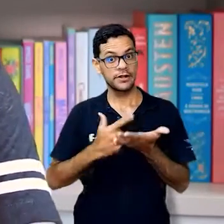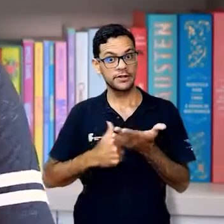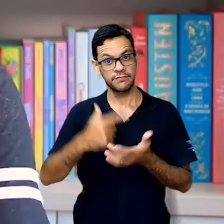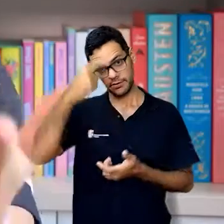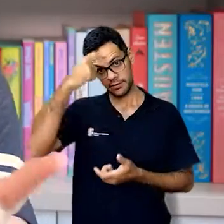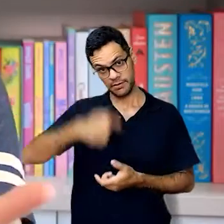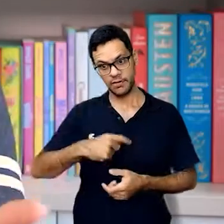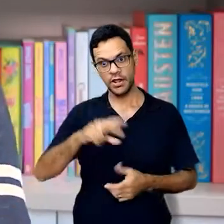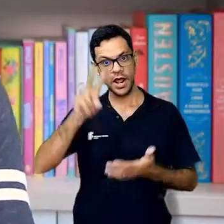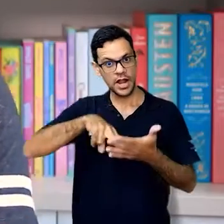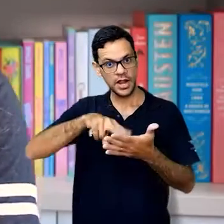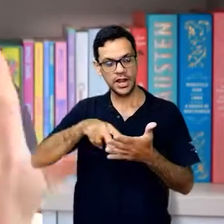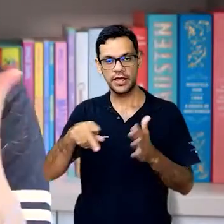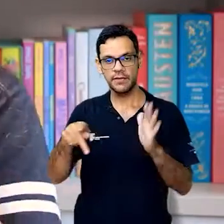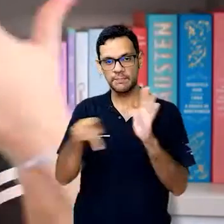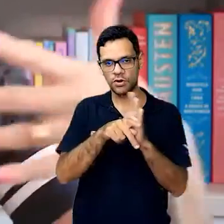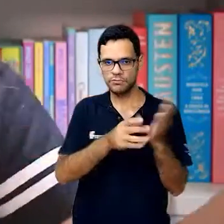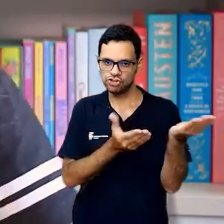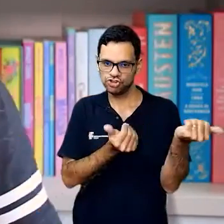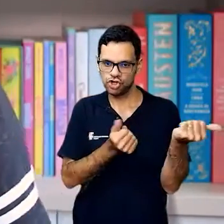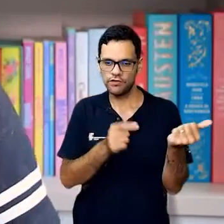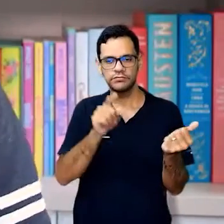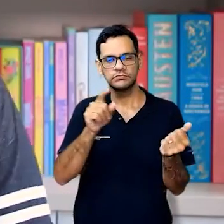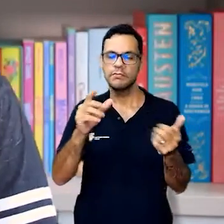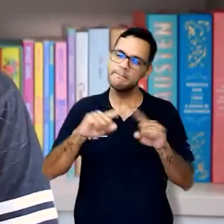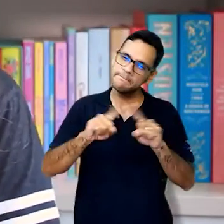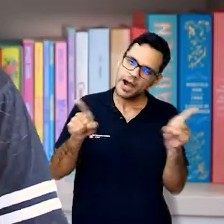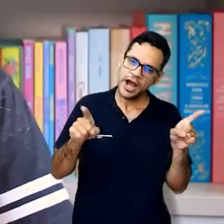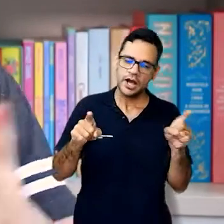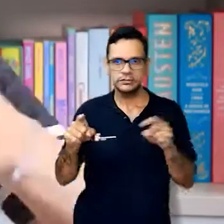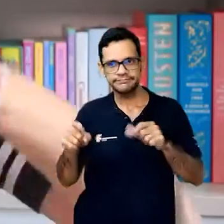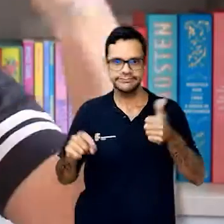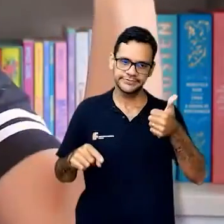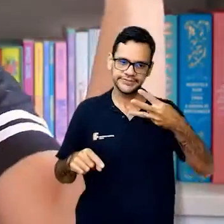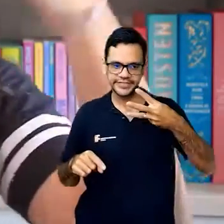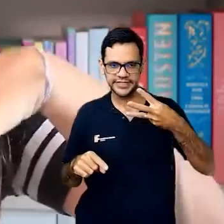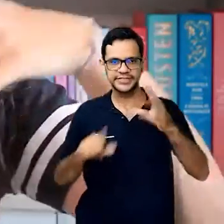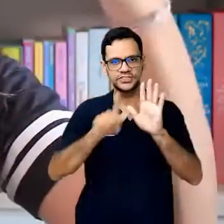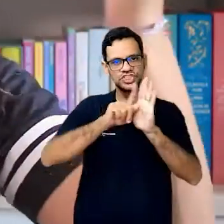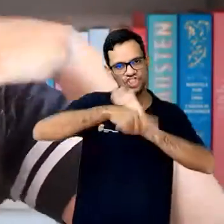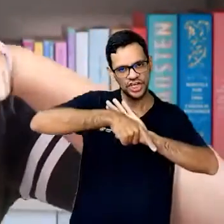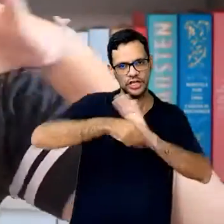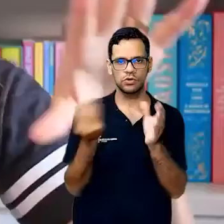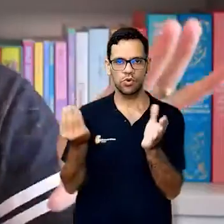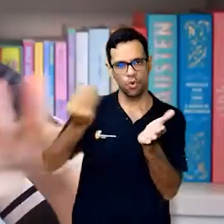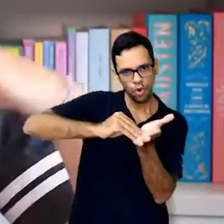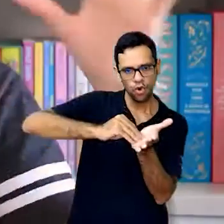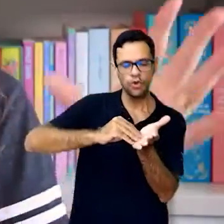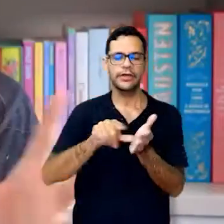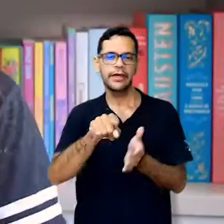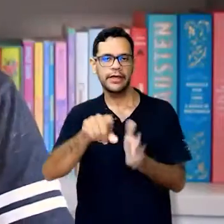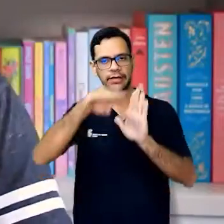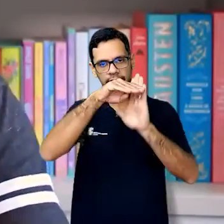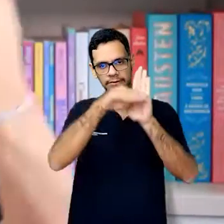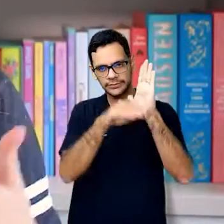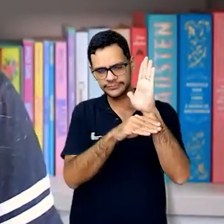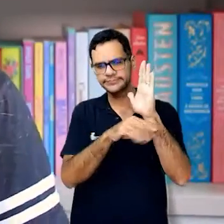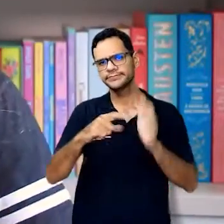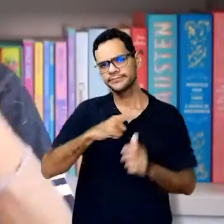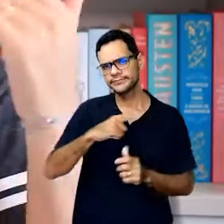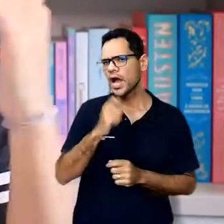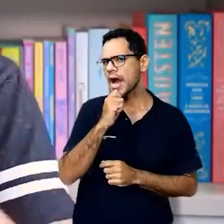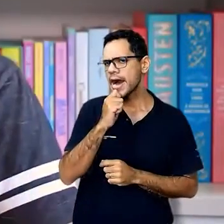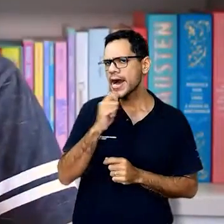assim, apesar de eu não ser uma pessoa que lê mesmo muitos livros jovens. Dentre esses 13 gêneros, subgêneros que eu coloquei